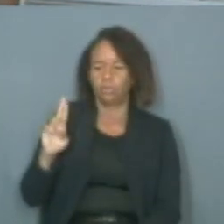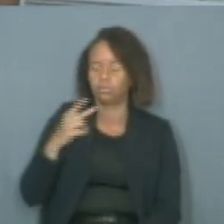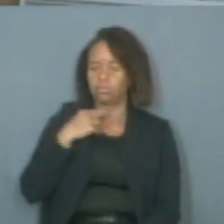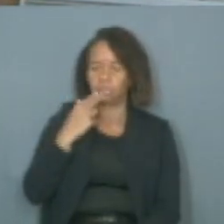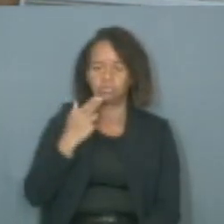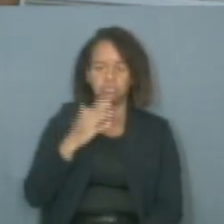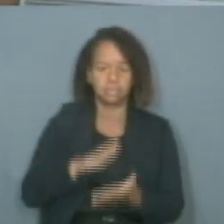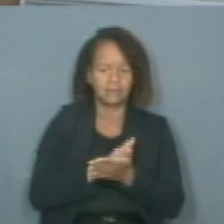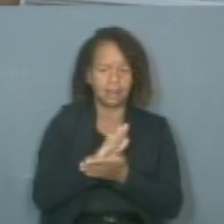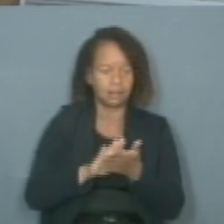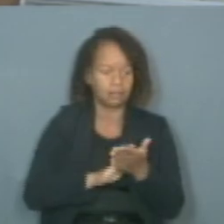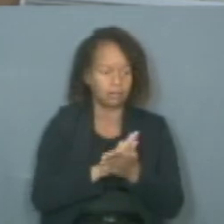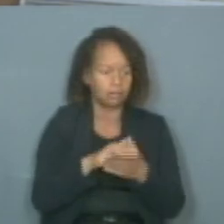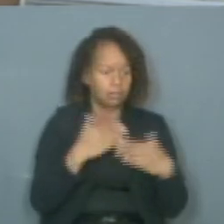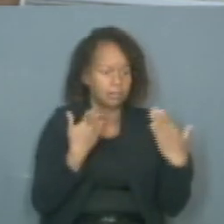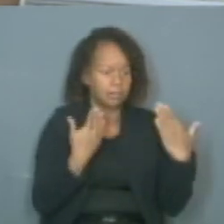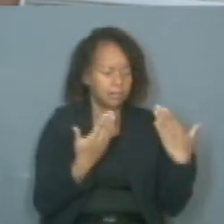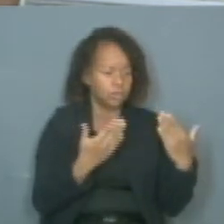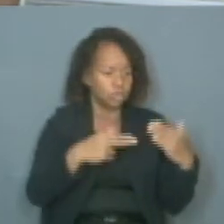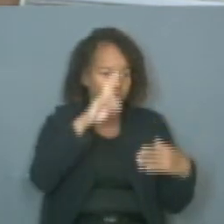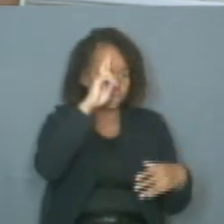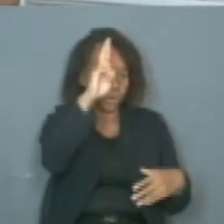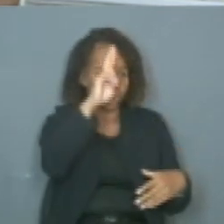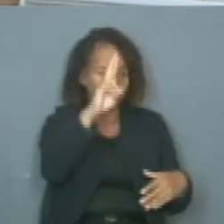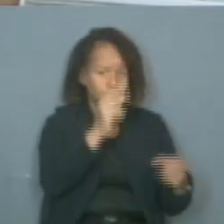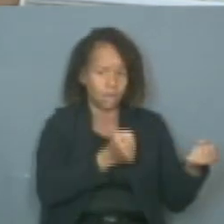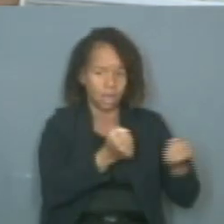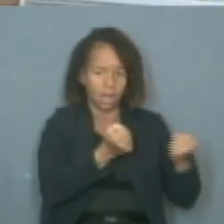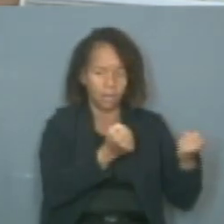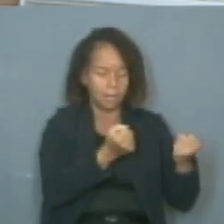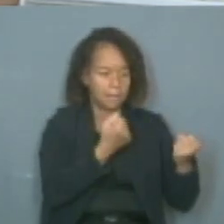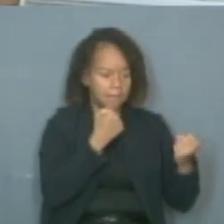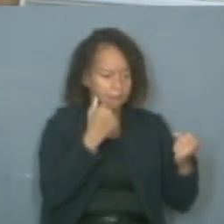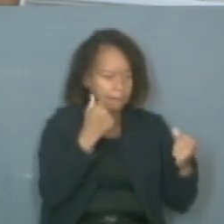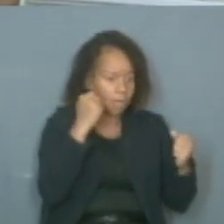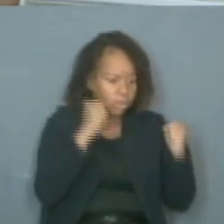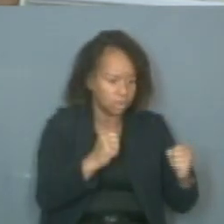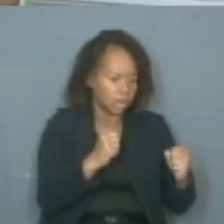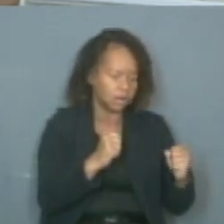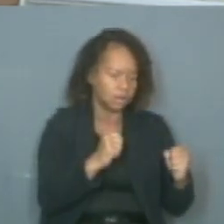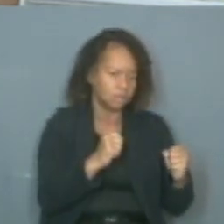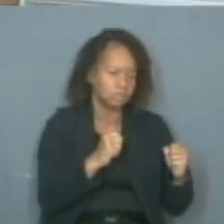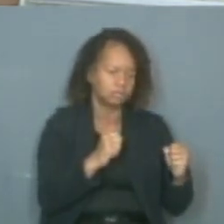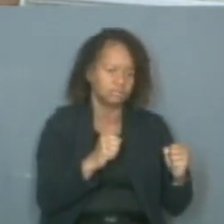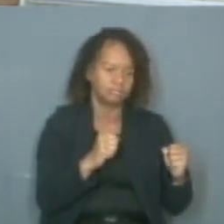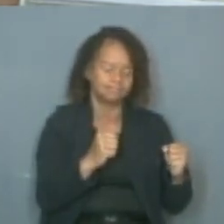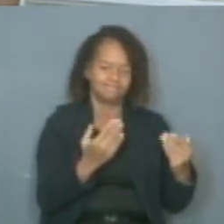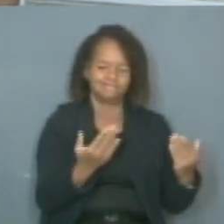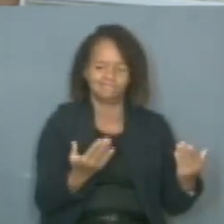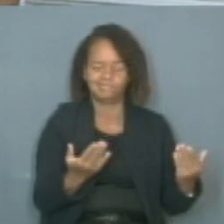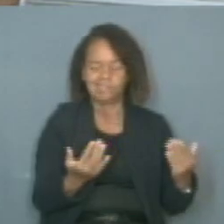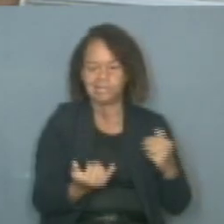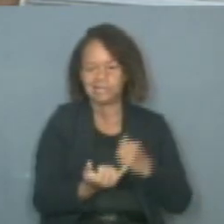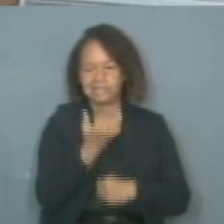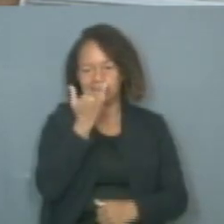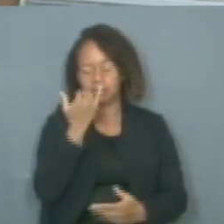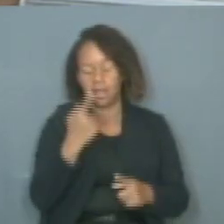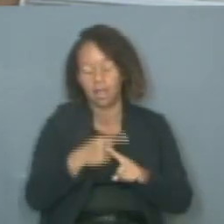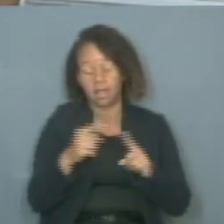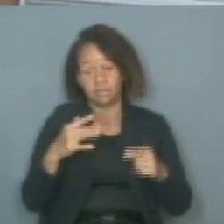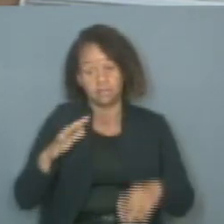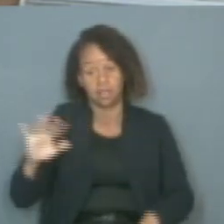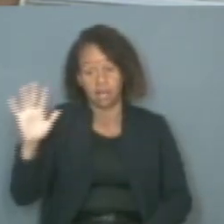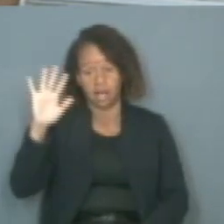chance do proprietário do veículo poder reaver aquele bem, muitas das vezes caro, para